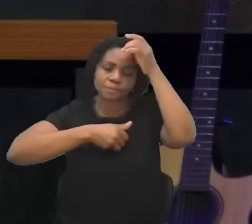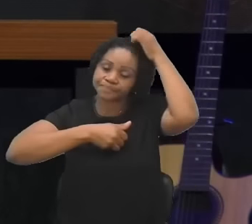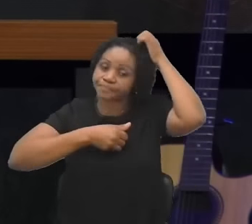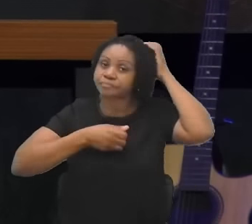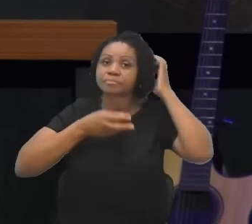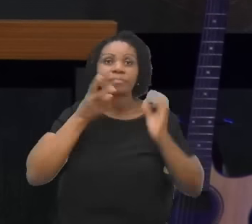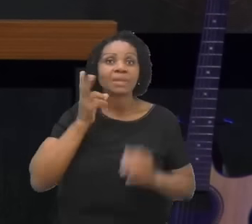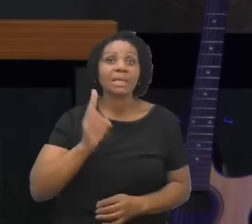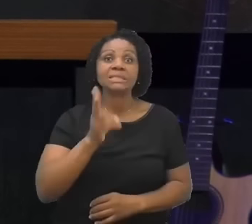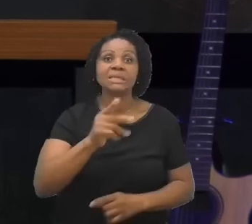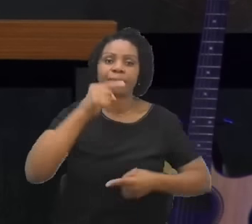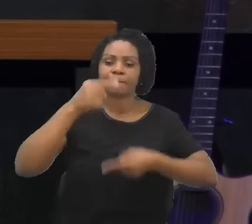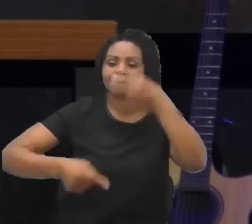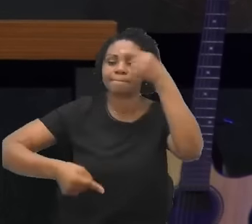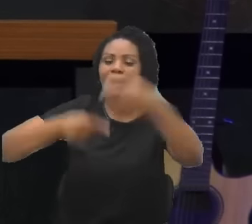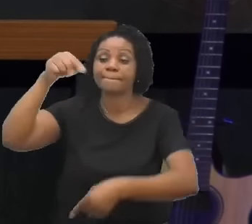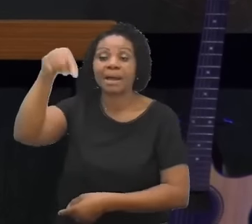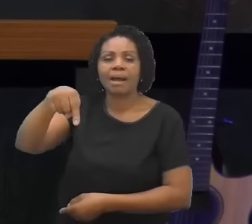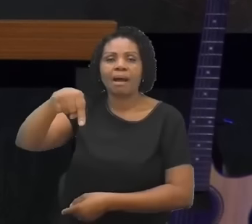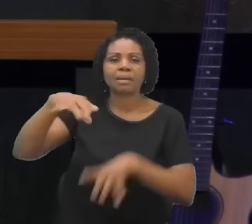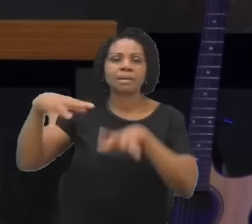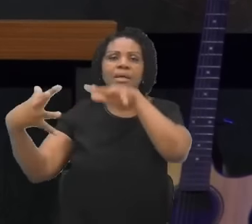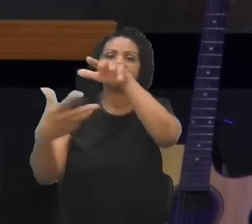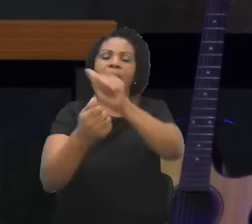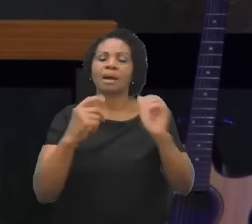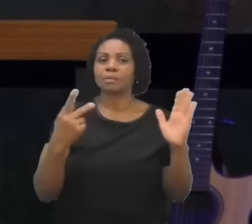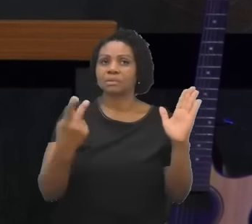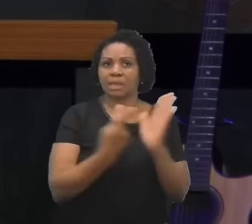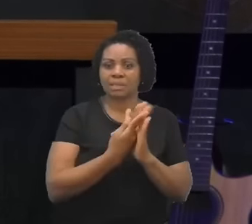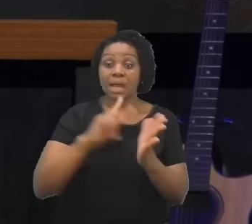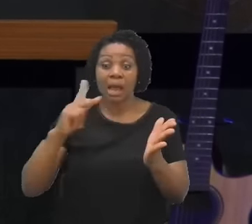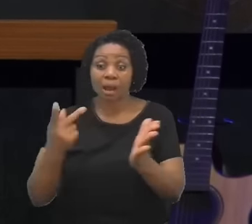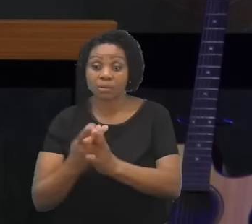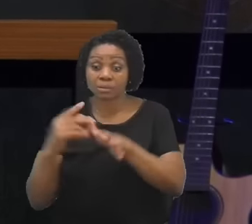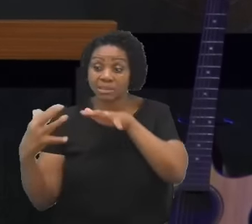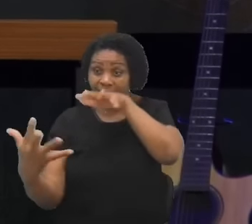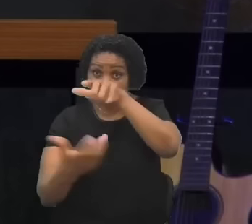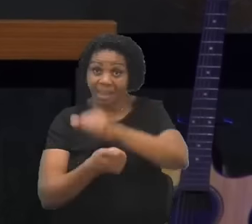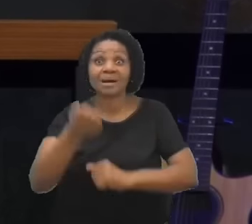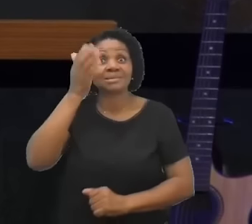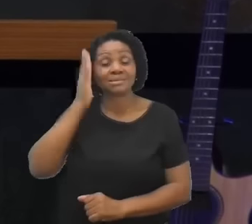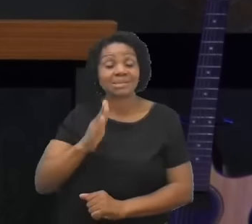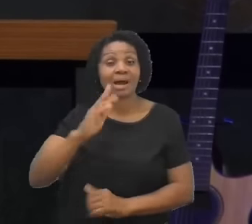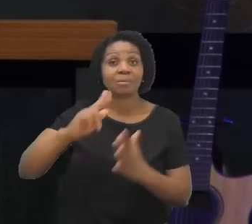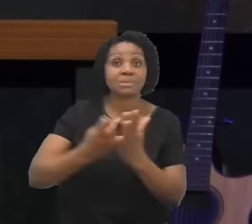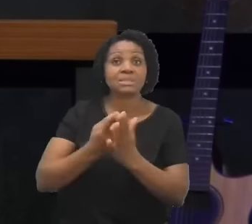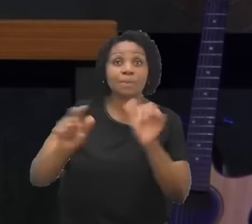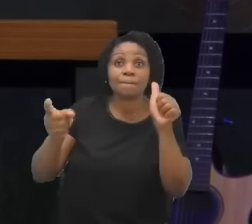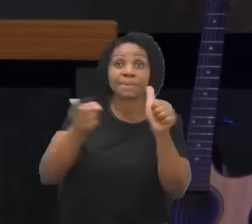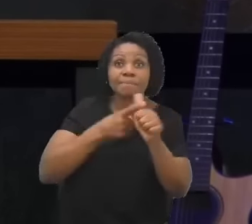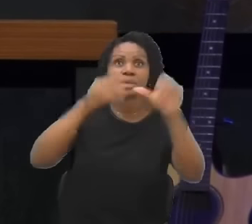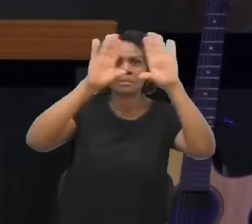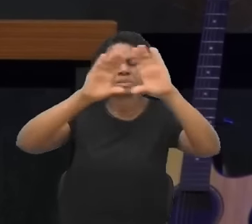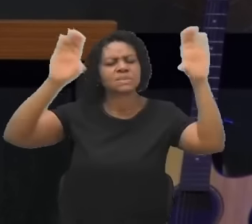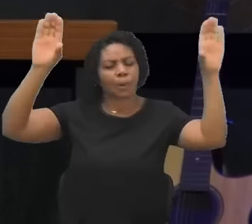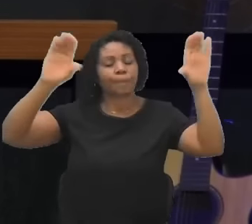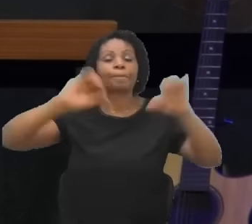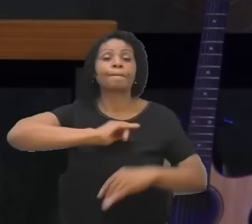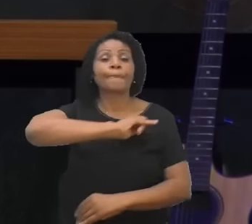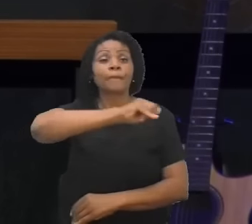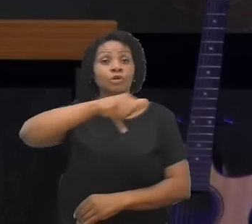sempre replica aqui na terra. Tudo que acontece aqui na terra é porque aconteceu primeiro no céu. Então, João, ele